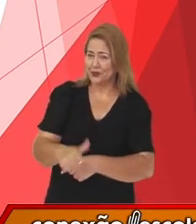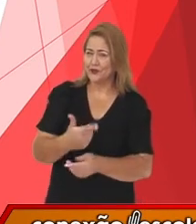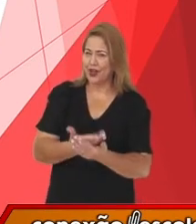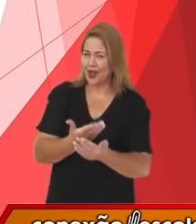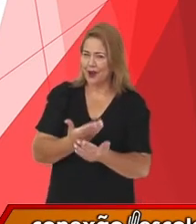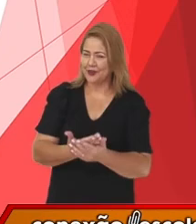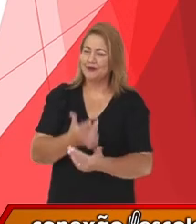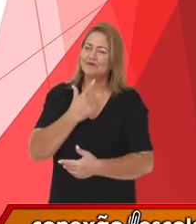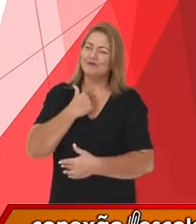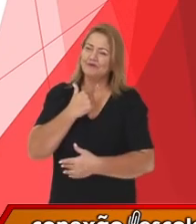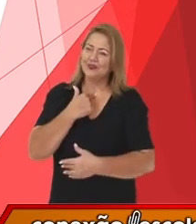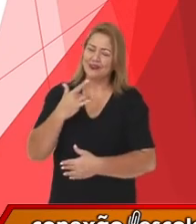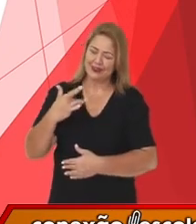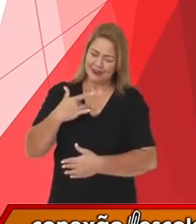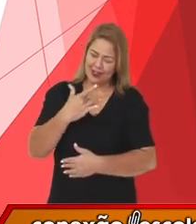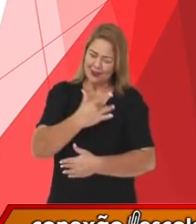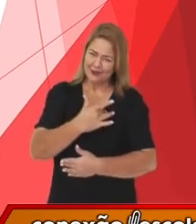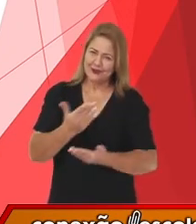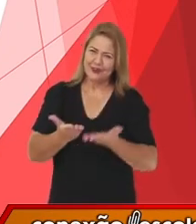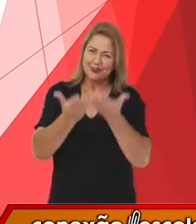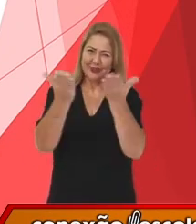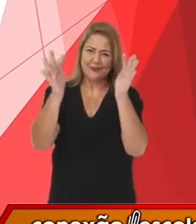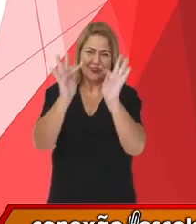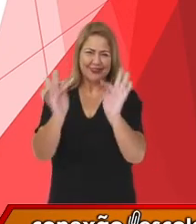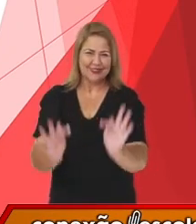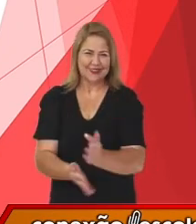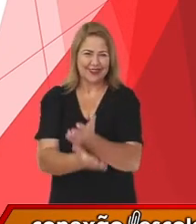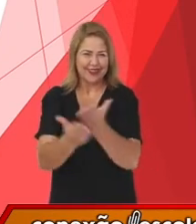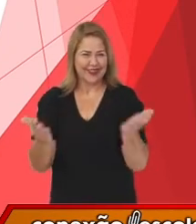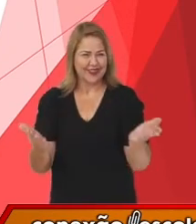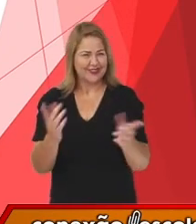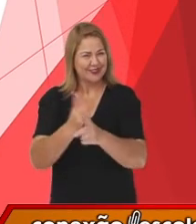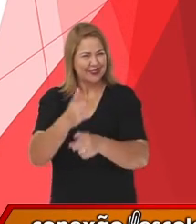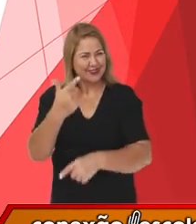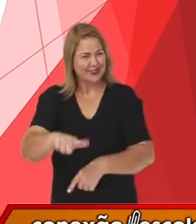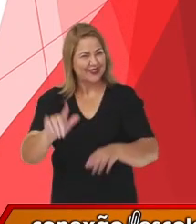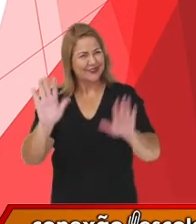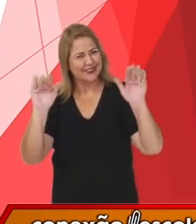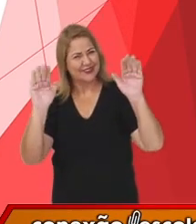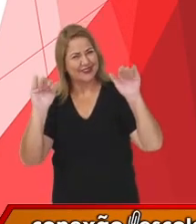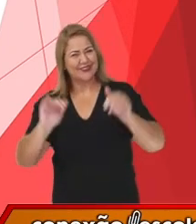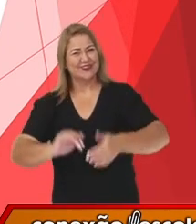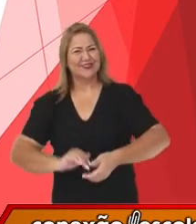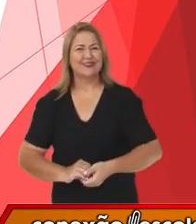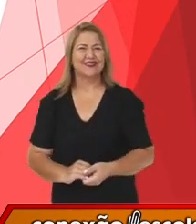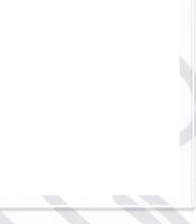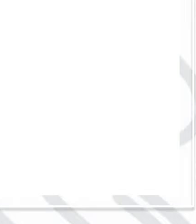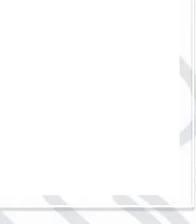desejo muita saúde e muita felicidade. Até a próxima. Tchau, tchau!